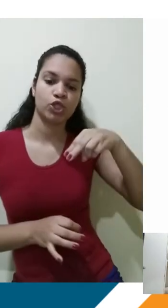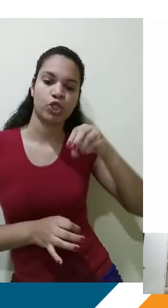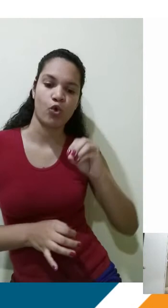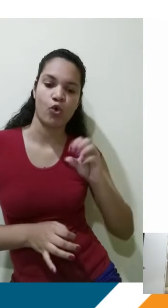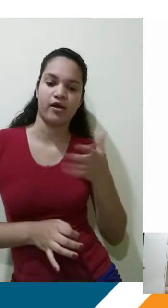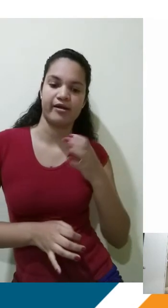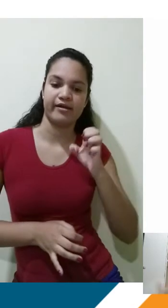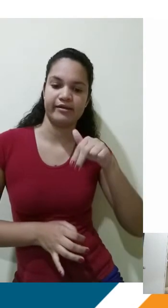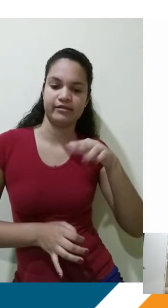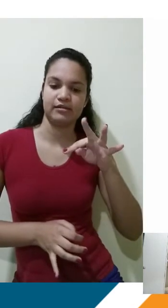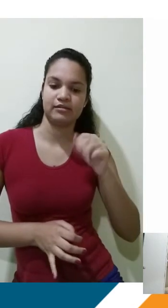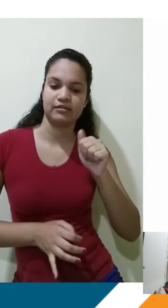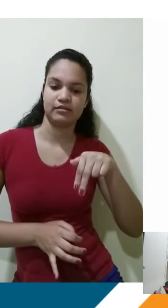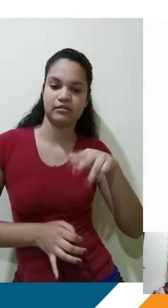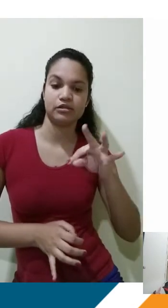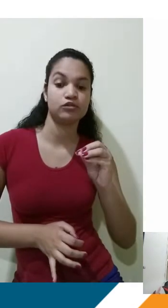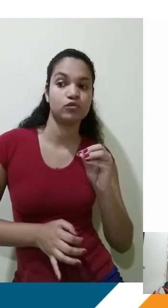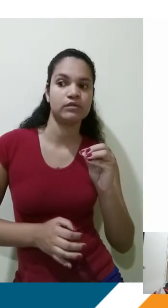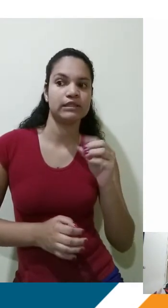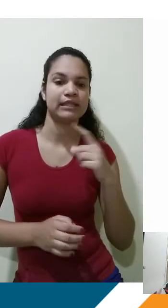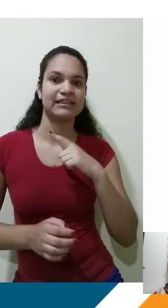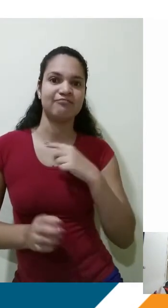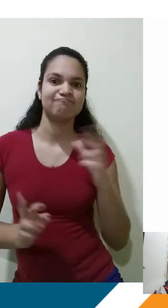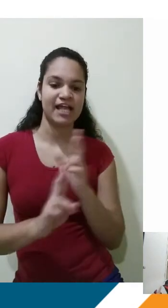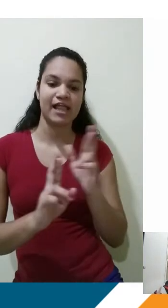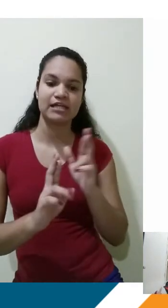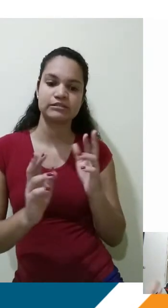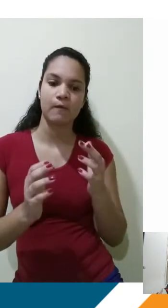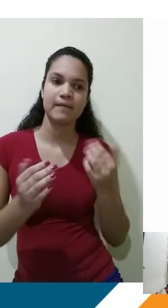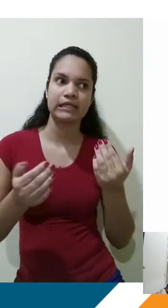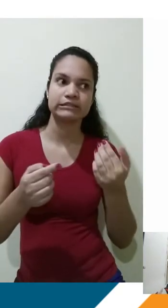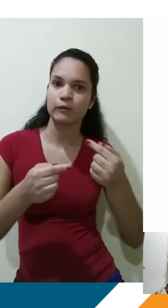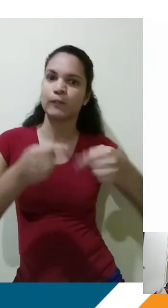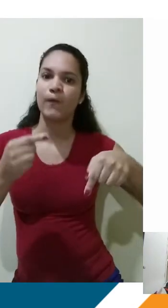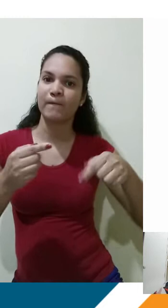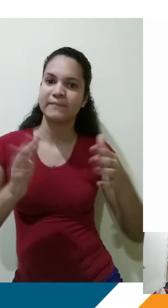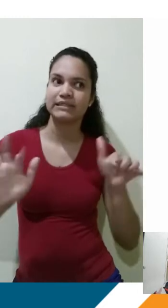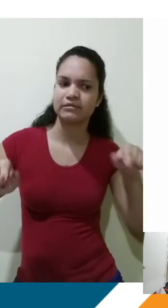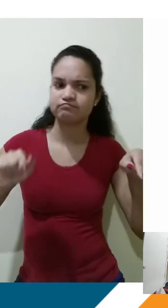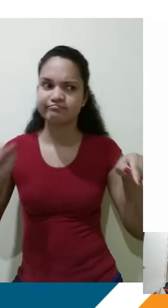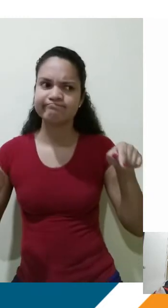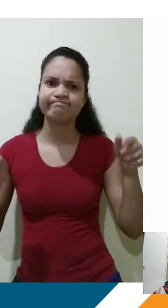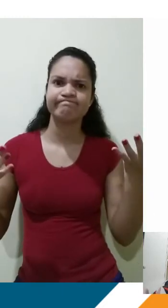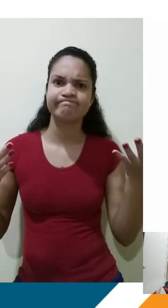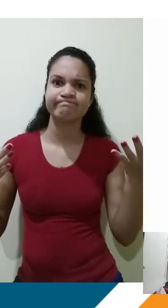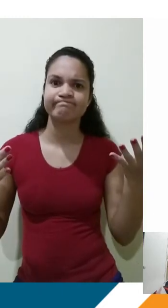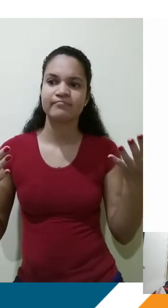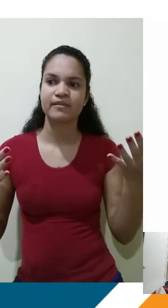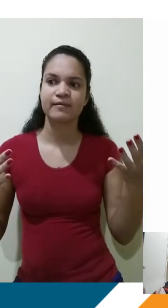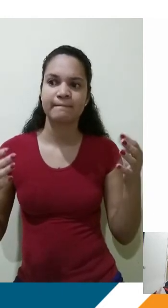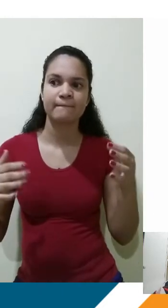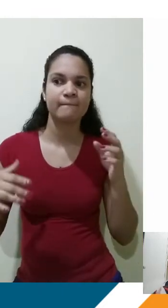coerente em relação àquilo a que me propunha. Por isso, tenho muito cuidado para não produzir nenhum tipo de inadequação coesiva, fazendo uso de